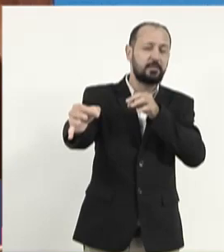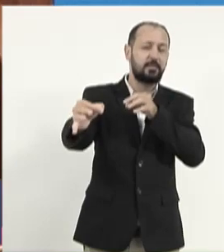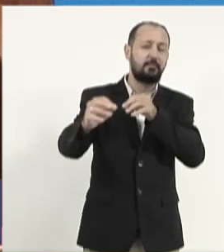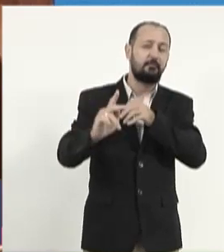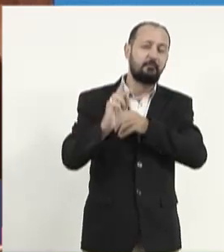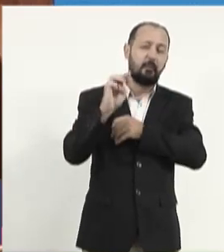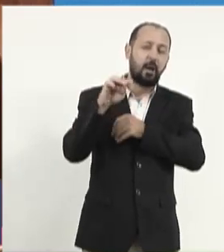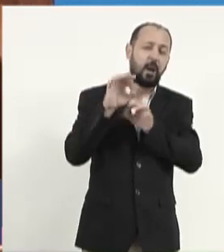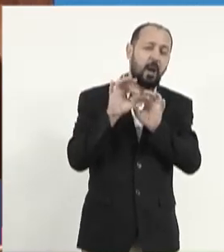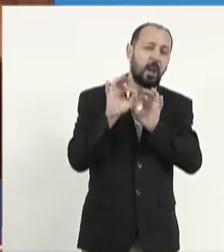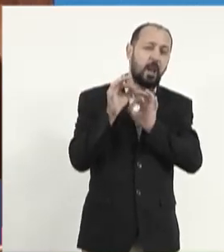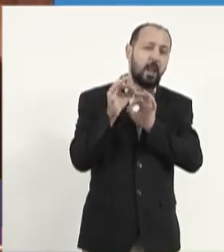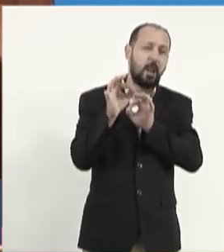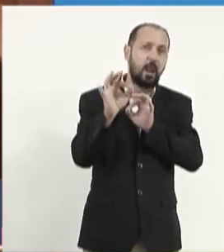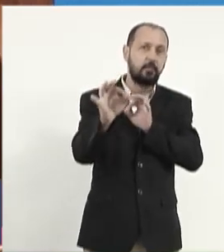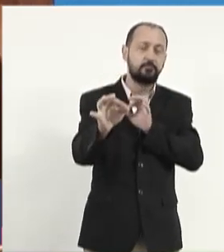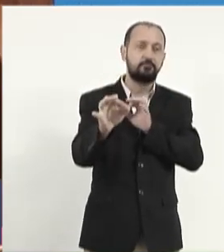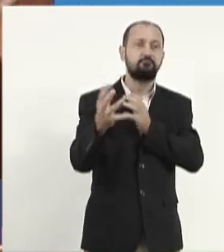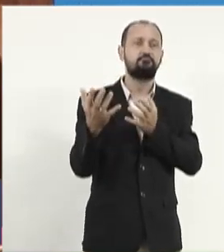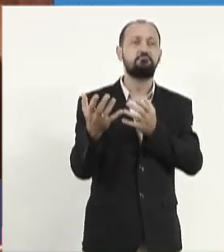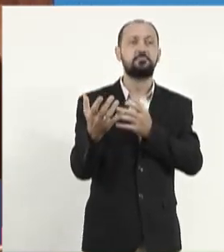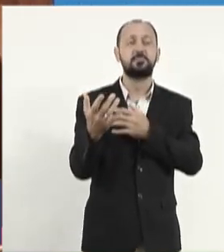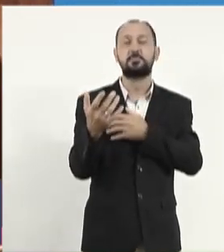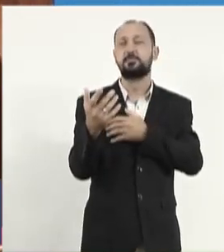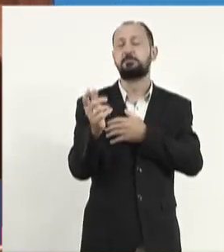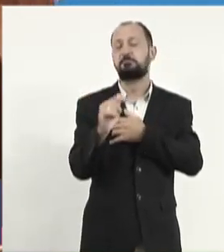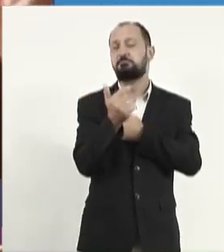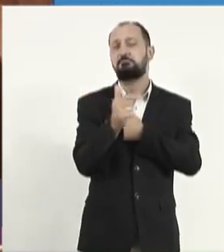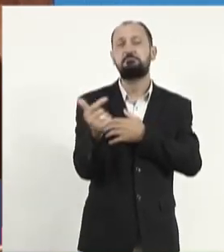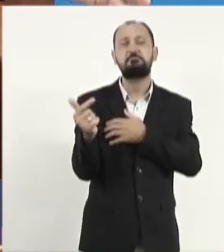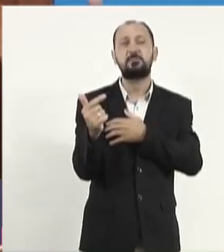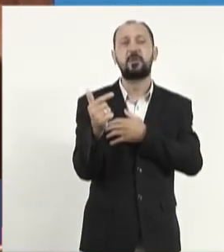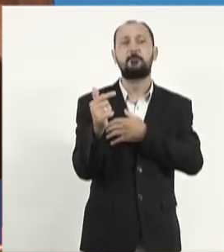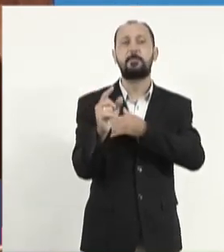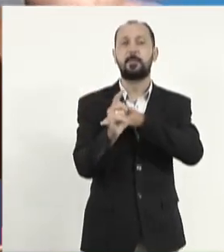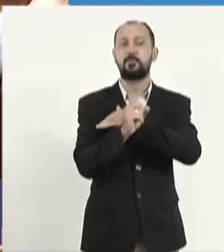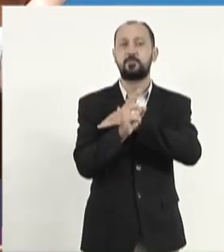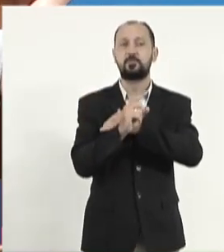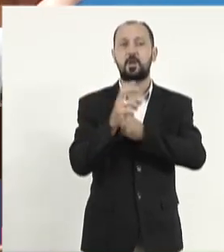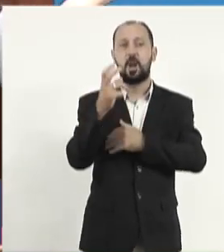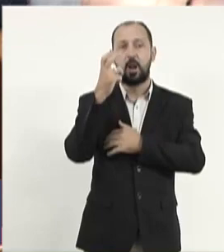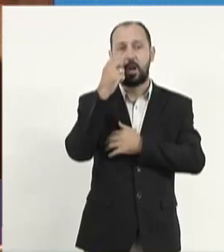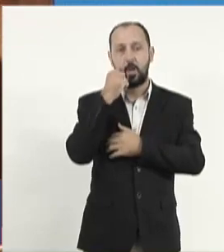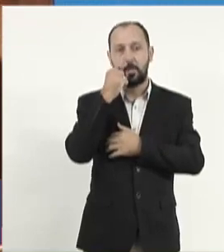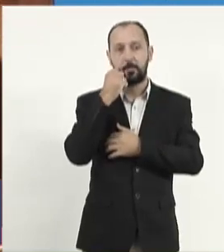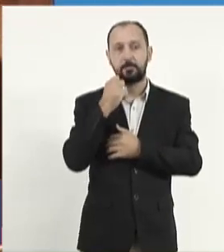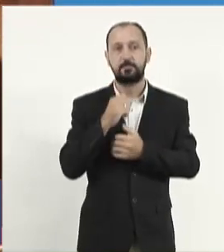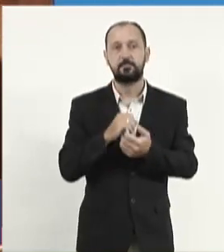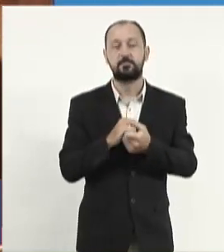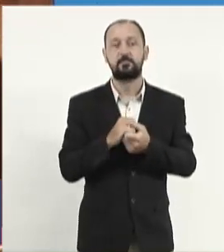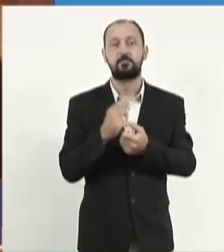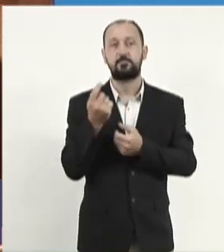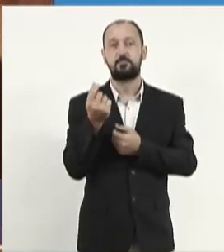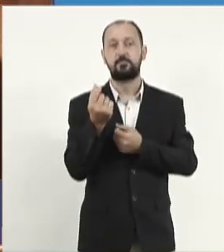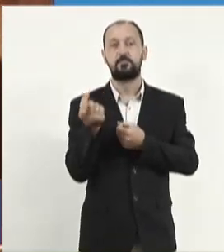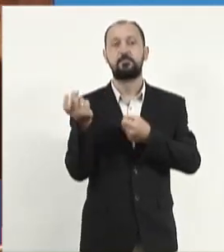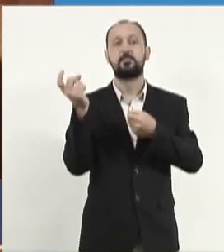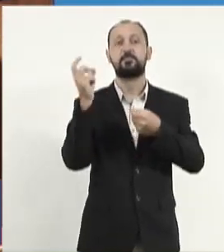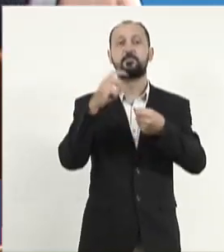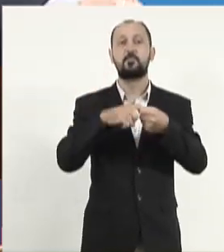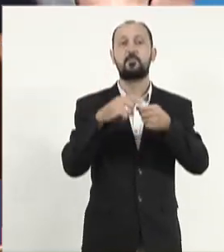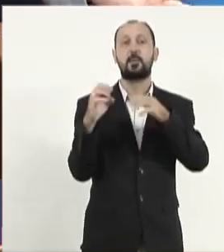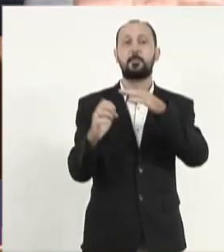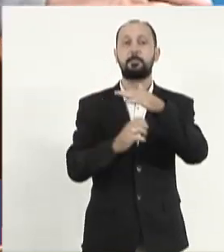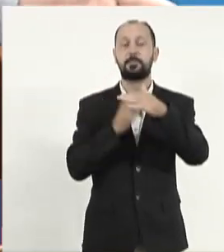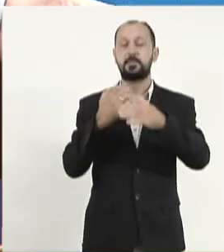de distância, e para ela não é um serviço lucrativo, não vai dar o retorno que a